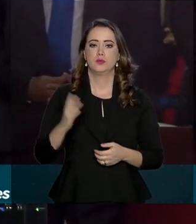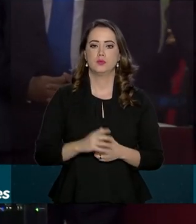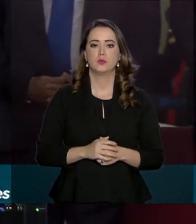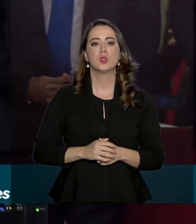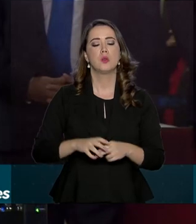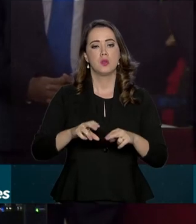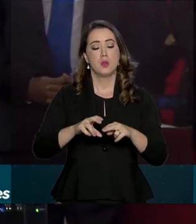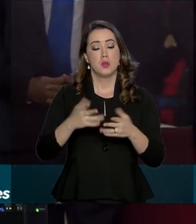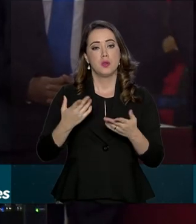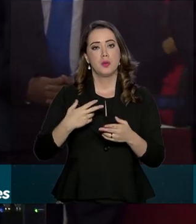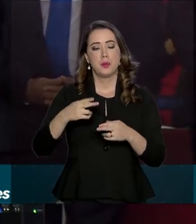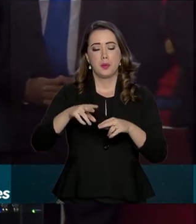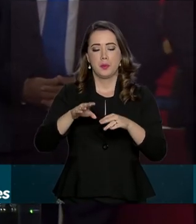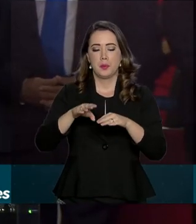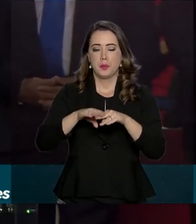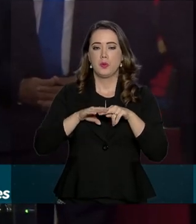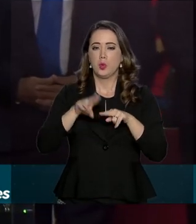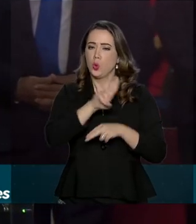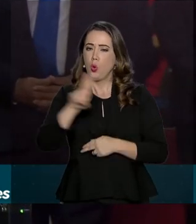Pela paz do Senhor.